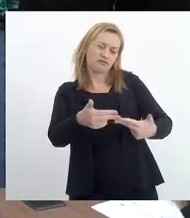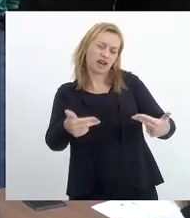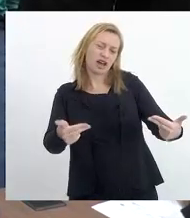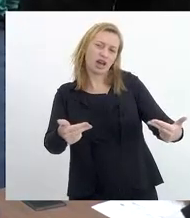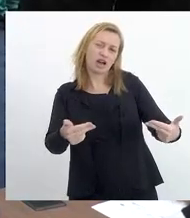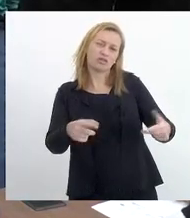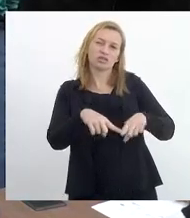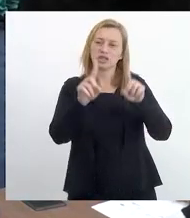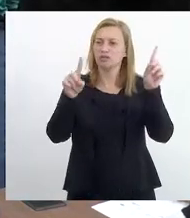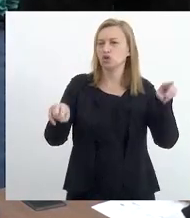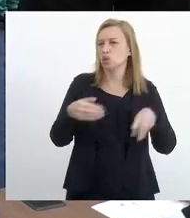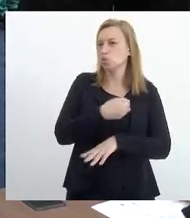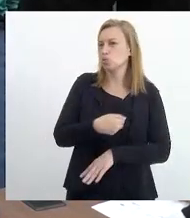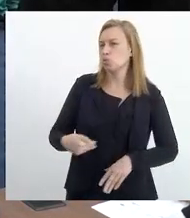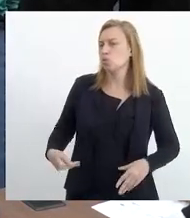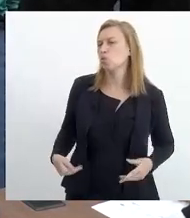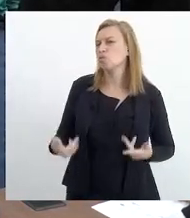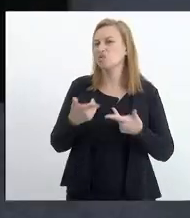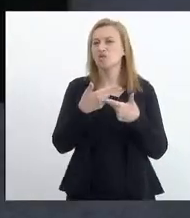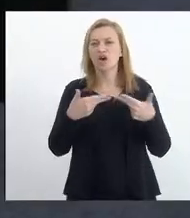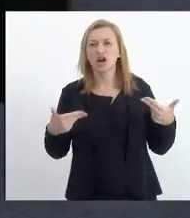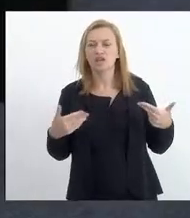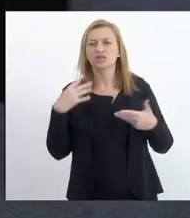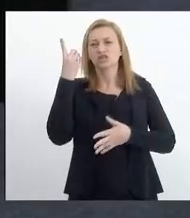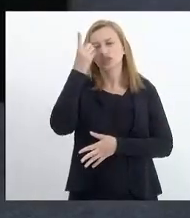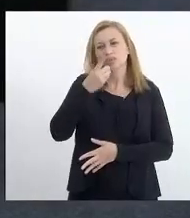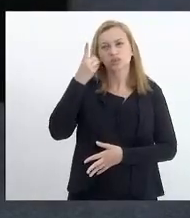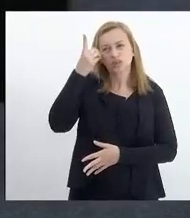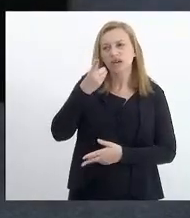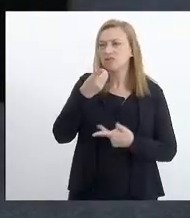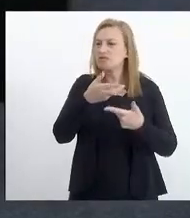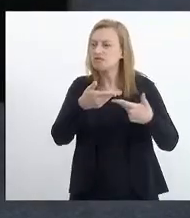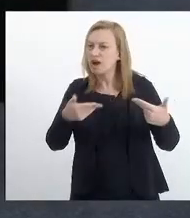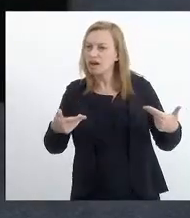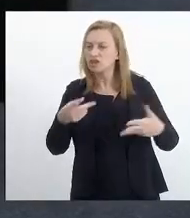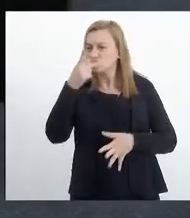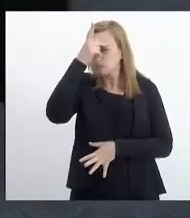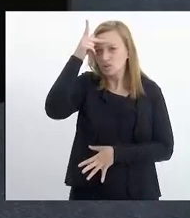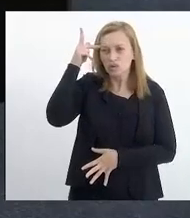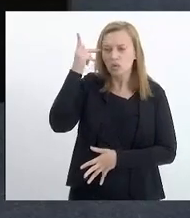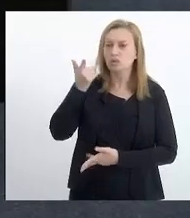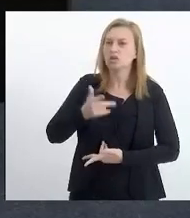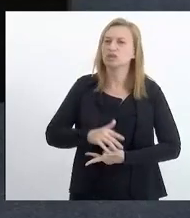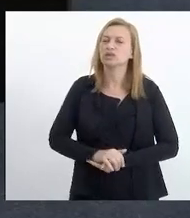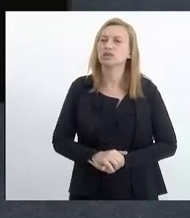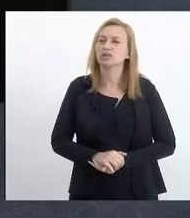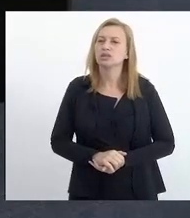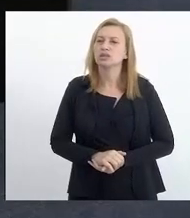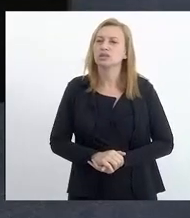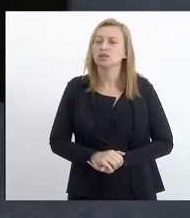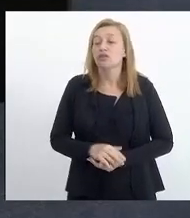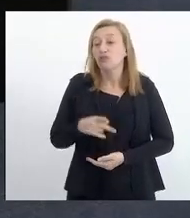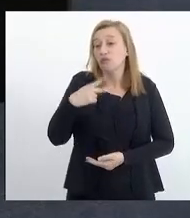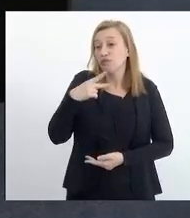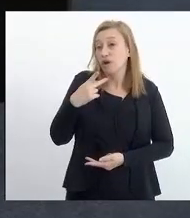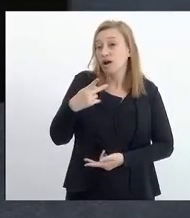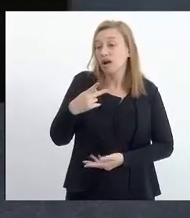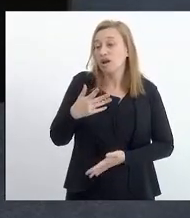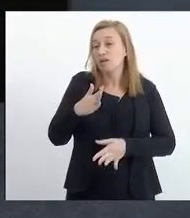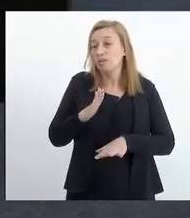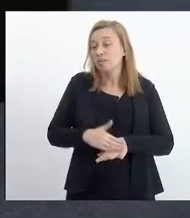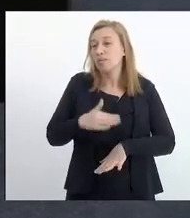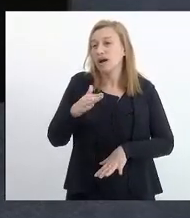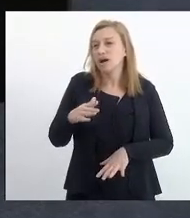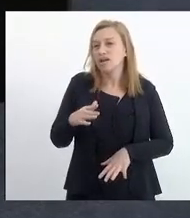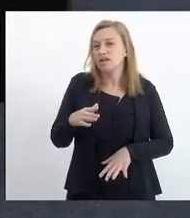vários servidores, vários deputados, várias pessoas... alegam ser mais um